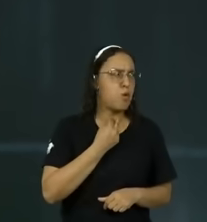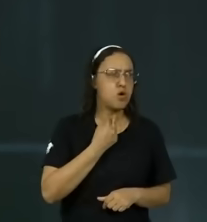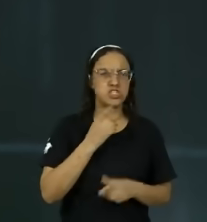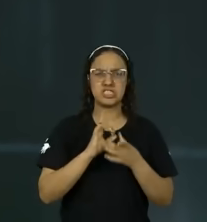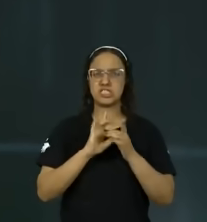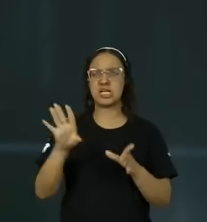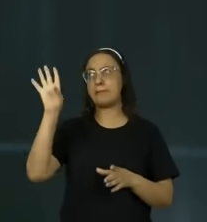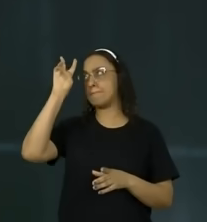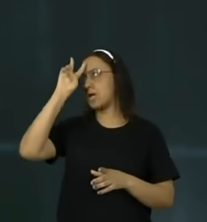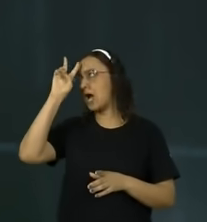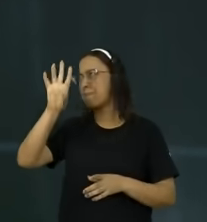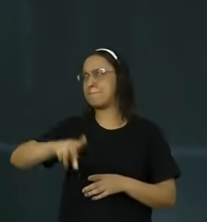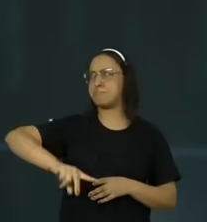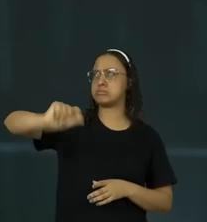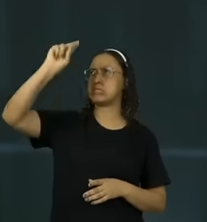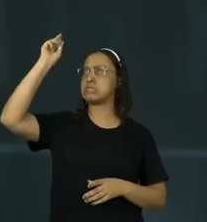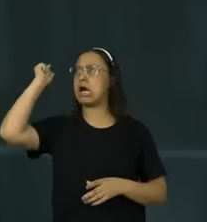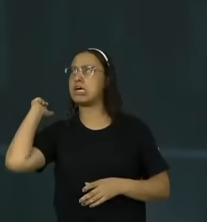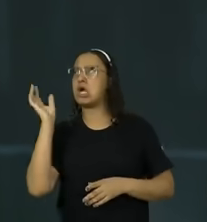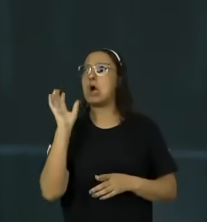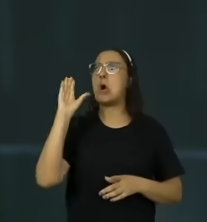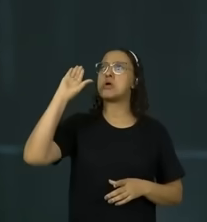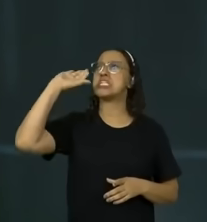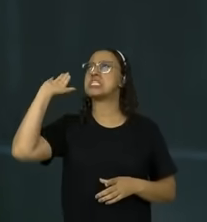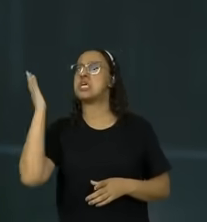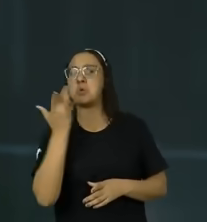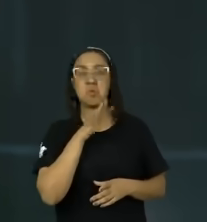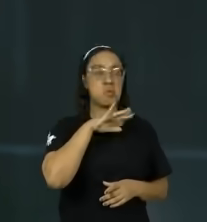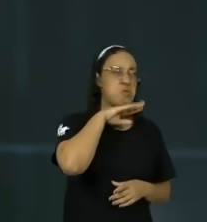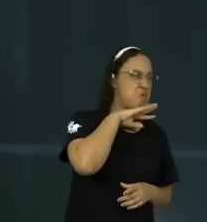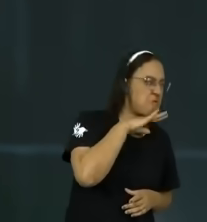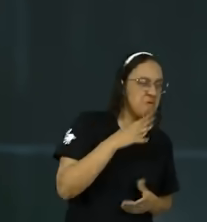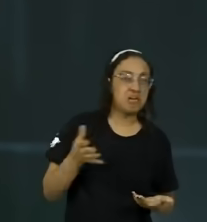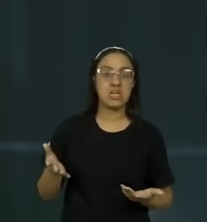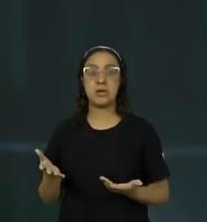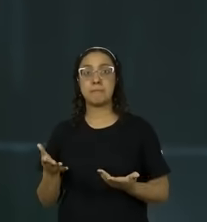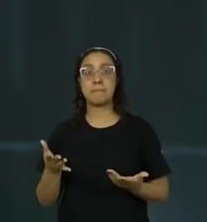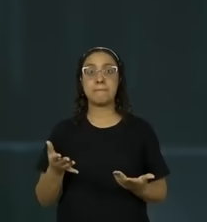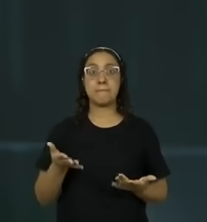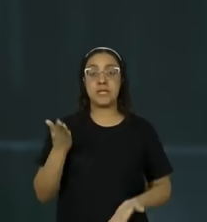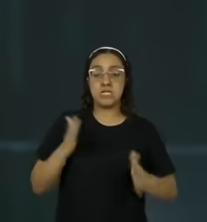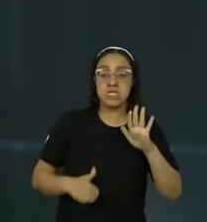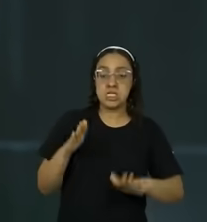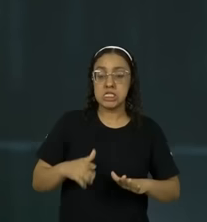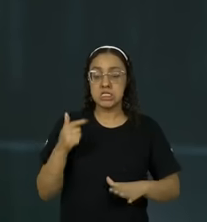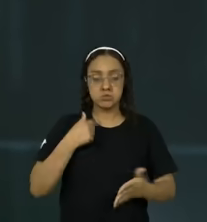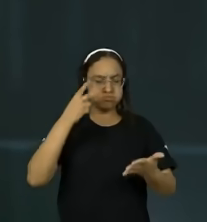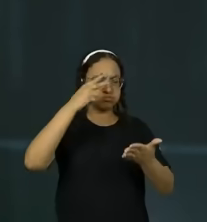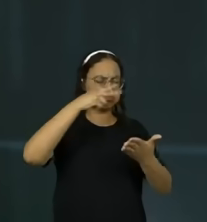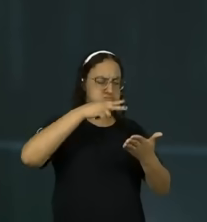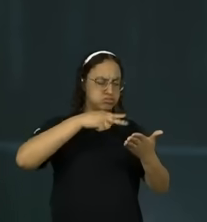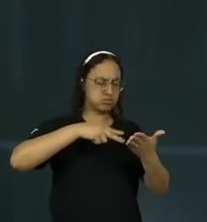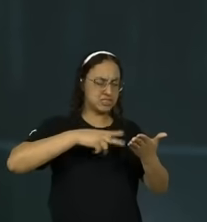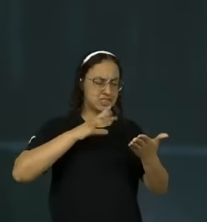que todos aqui têm memórias. Memórias de dias que não foram legais. Memórias de dias ruins. E quando eu olho para esse texto, eu percebo que